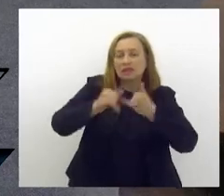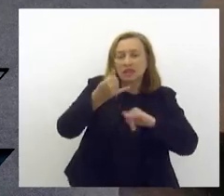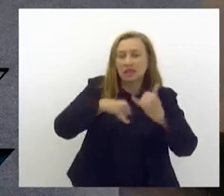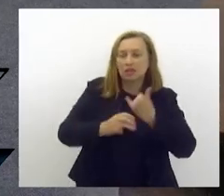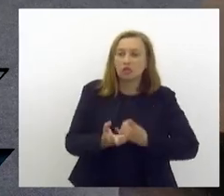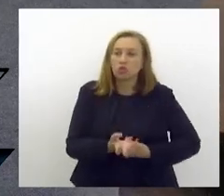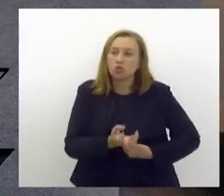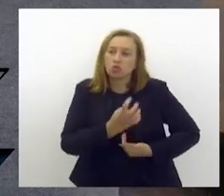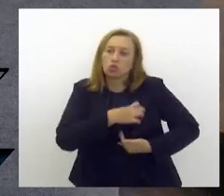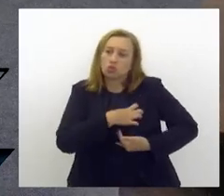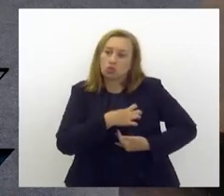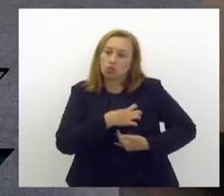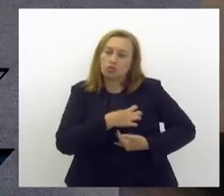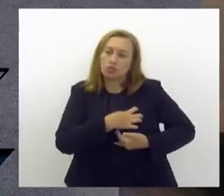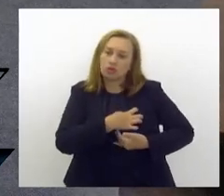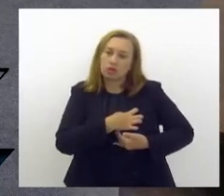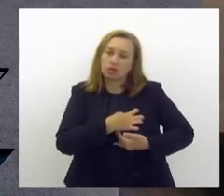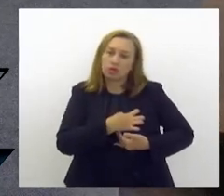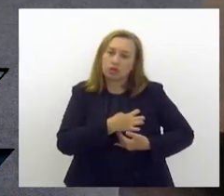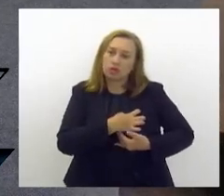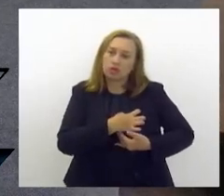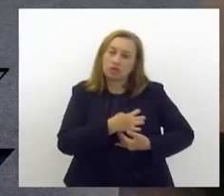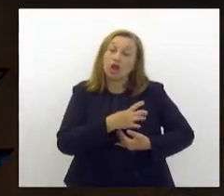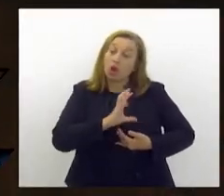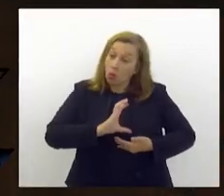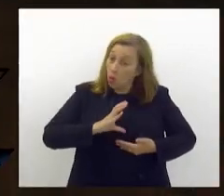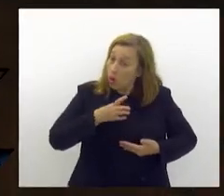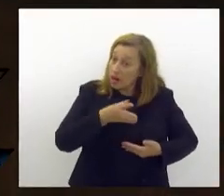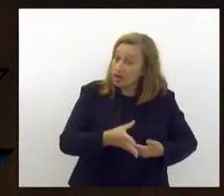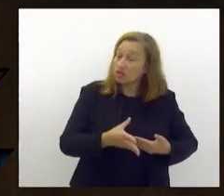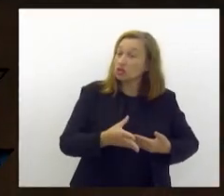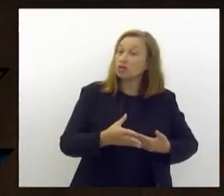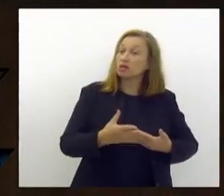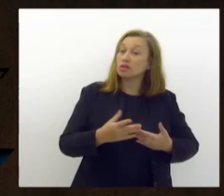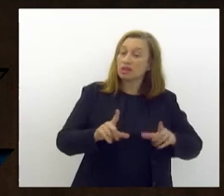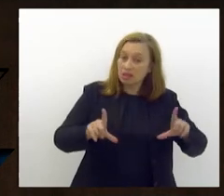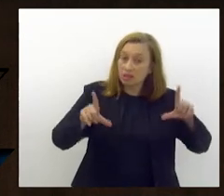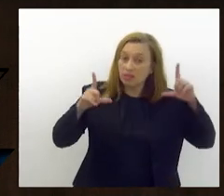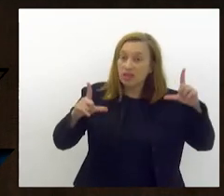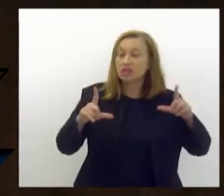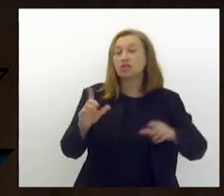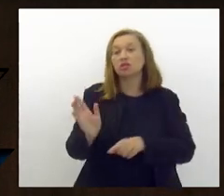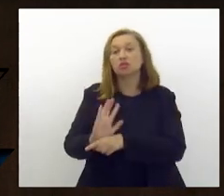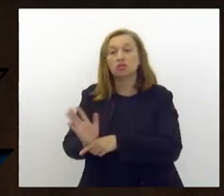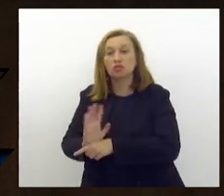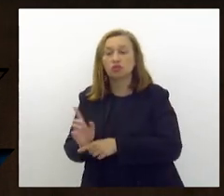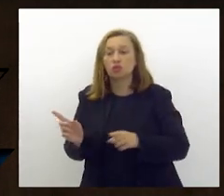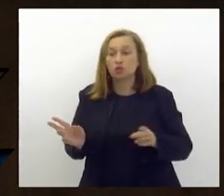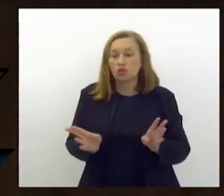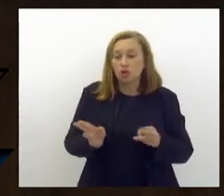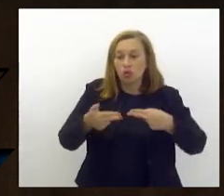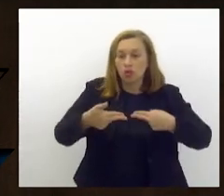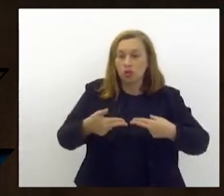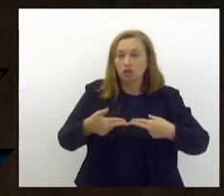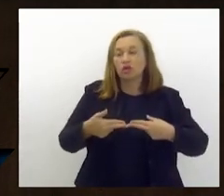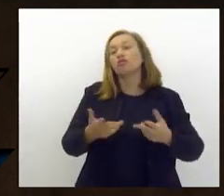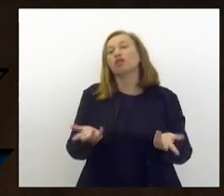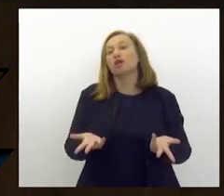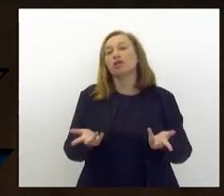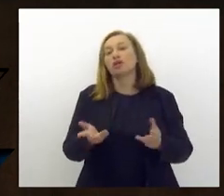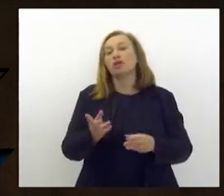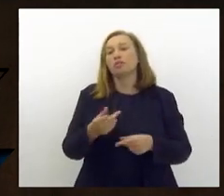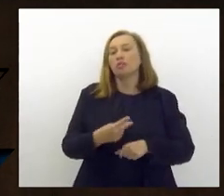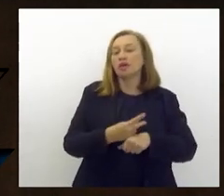implante. E ela, inclusive, se expõe muito corajosamente nesse filme, um curta que foi premiado. Então, eu